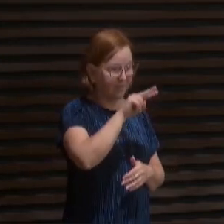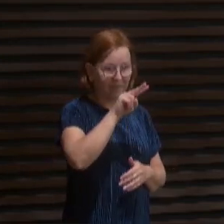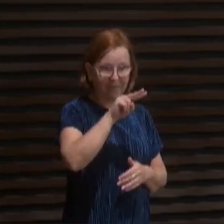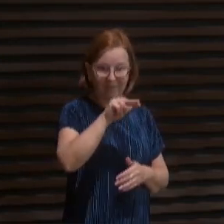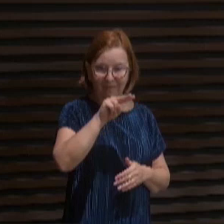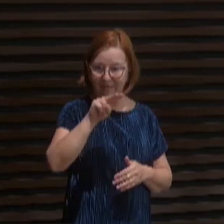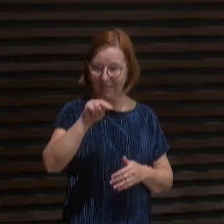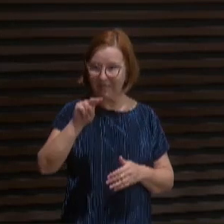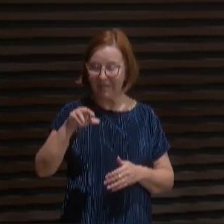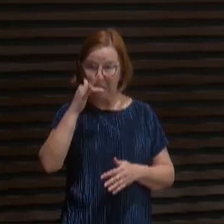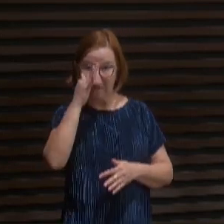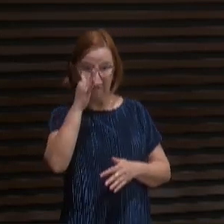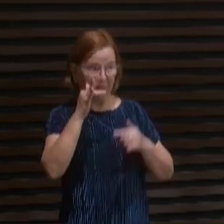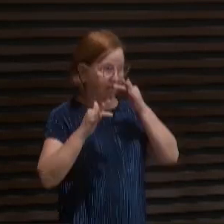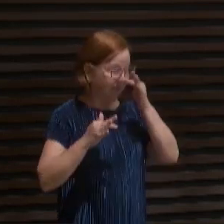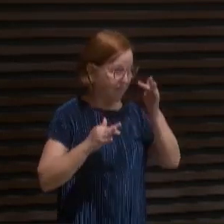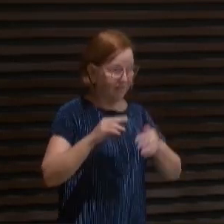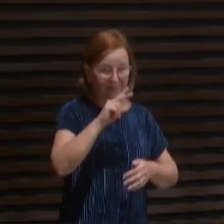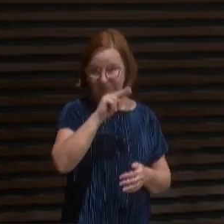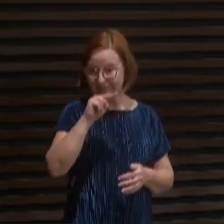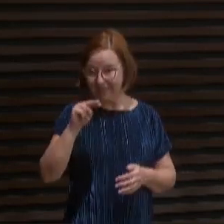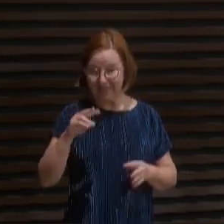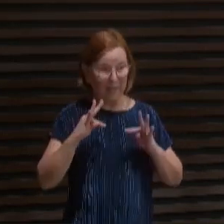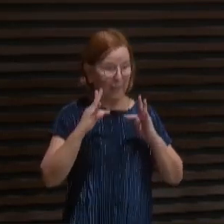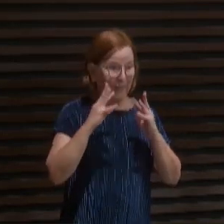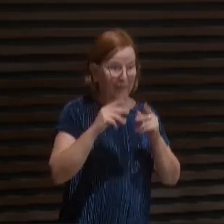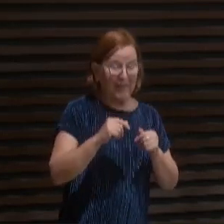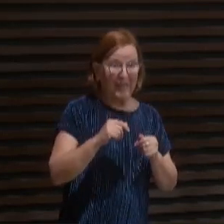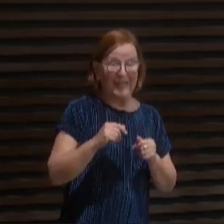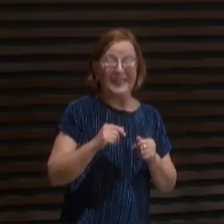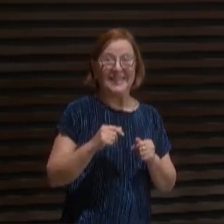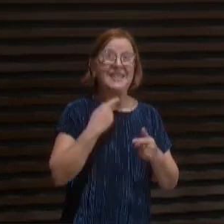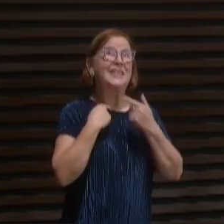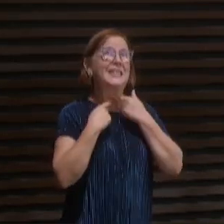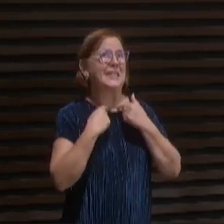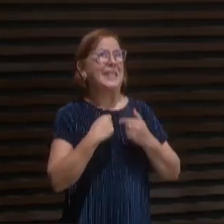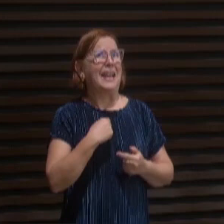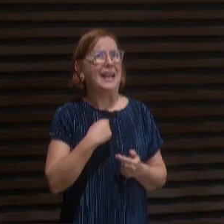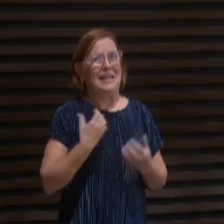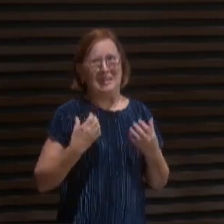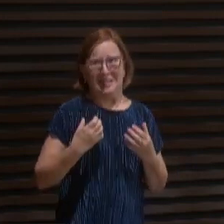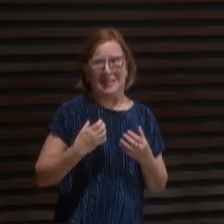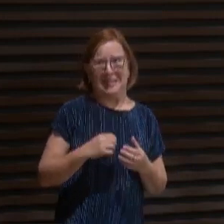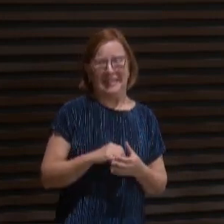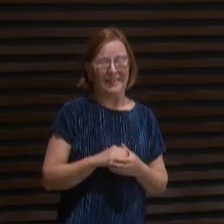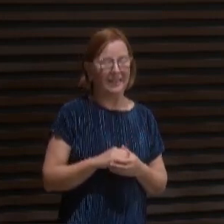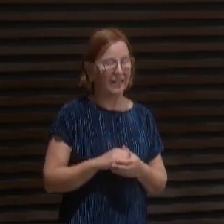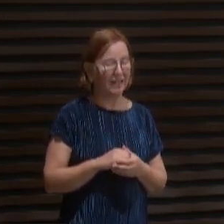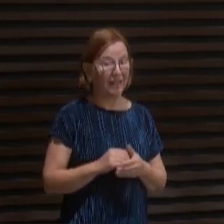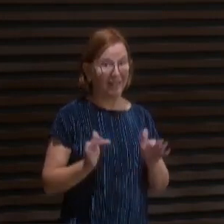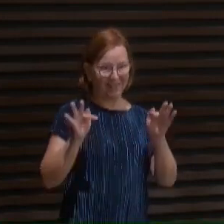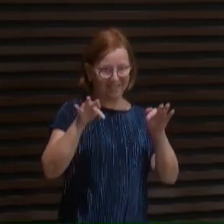atenção, e todas ficavam ali desejando: quem serei? Serei eu?